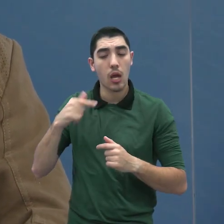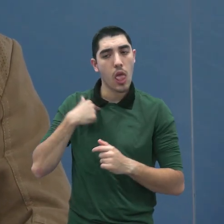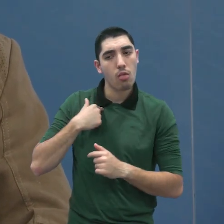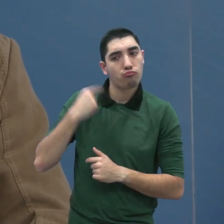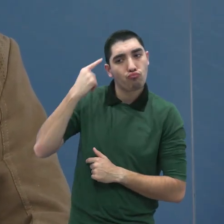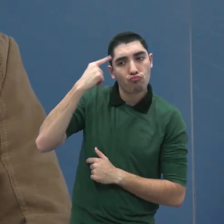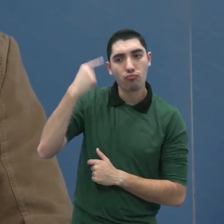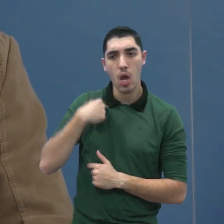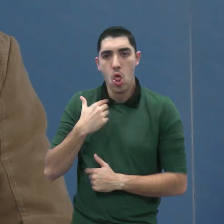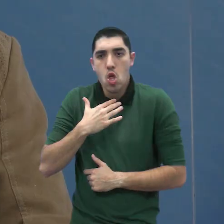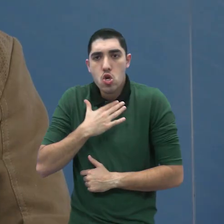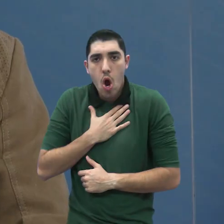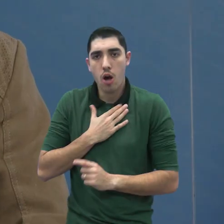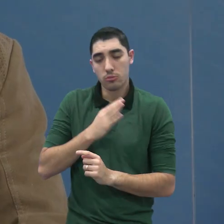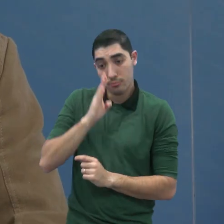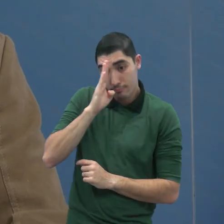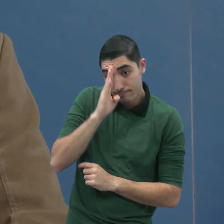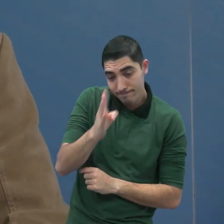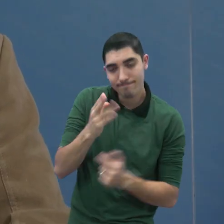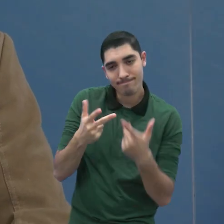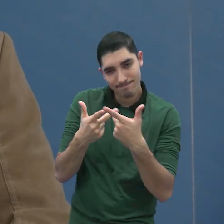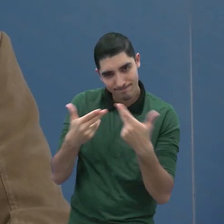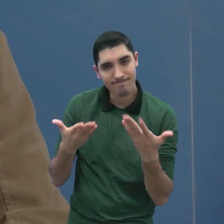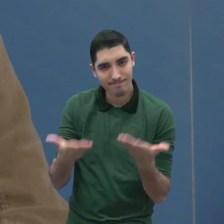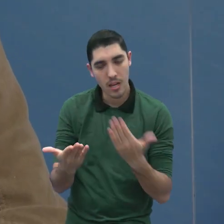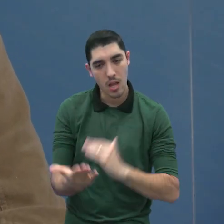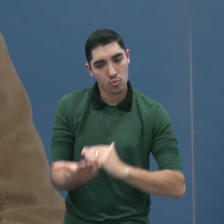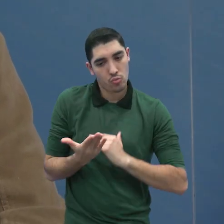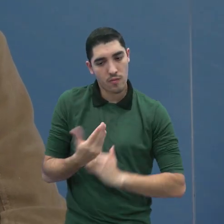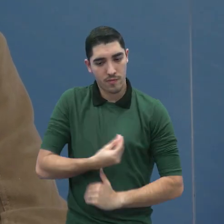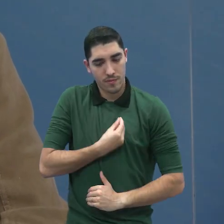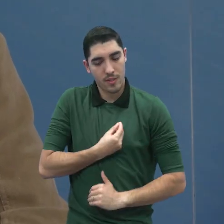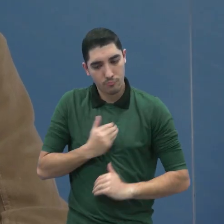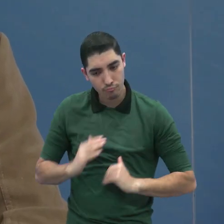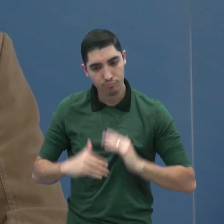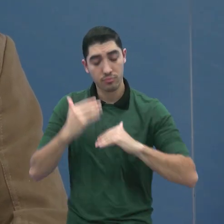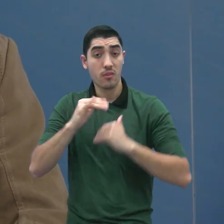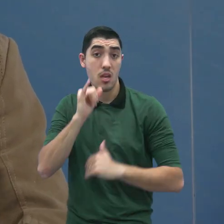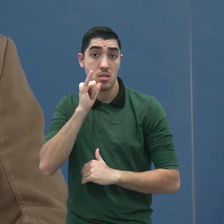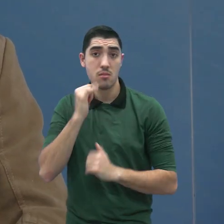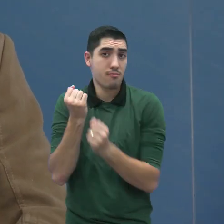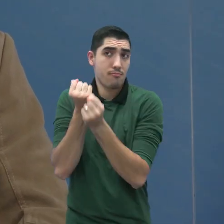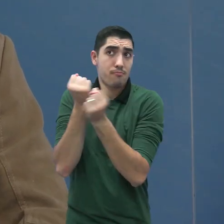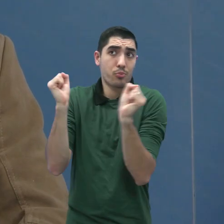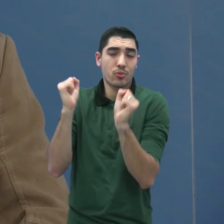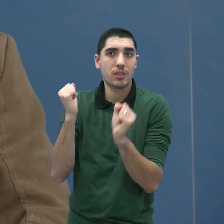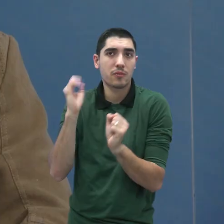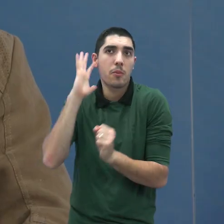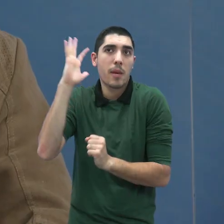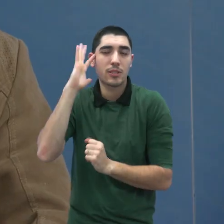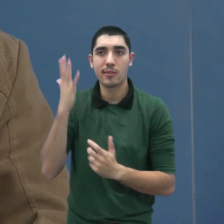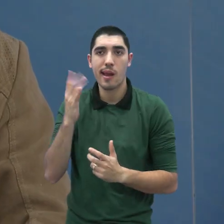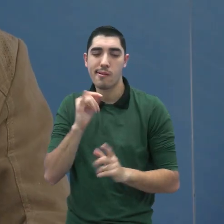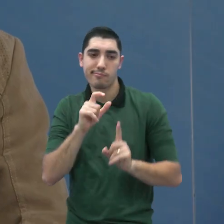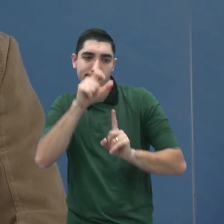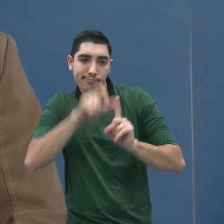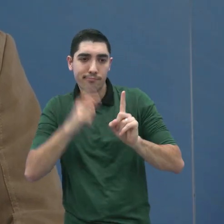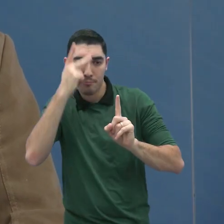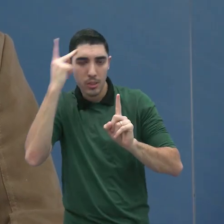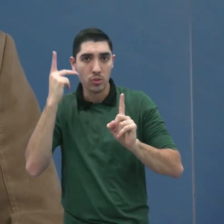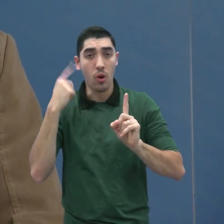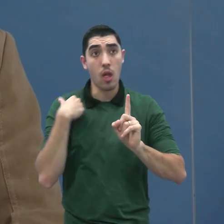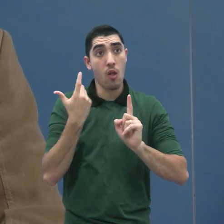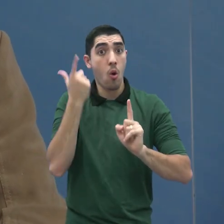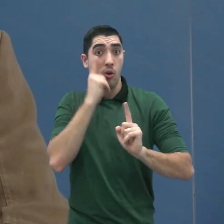o que nos move a fazer alguma coisa. Então, é impossível pensar o ser humano, pensar em realização, quando a gente também não pensa em